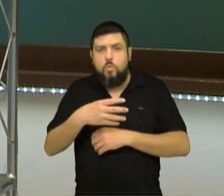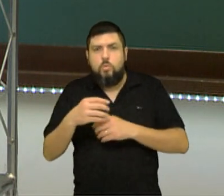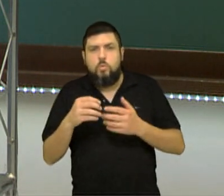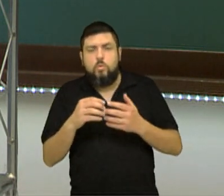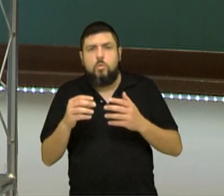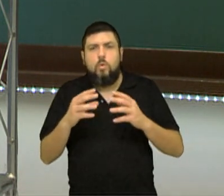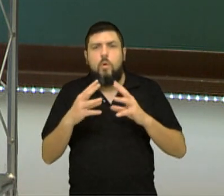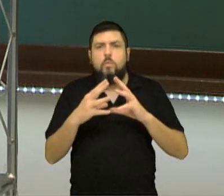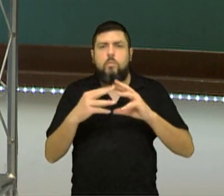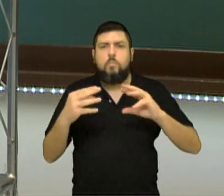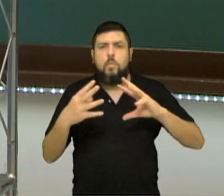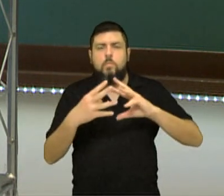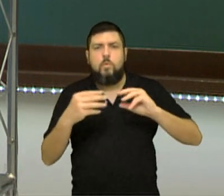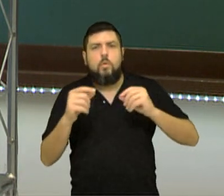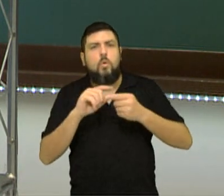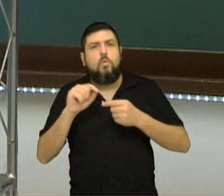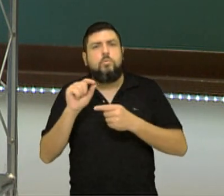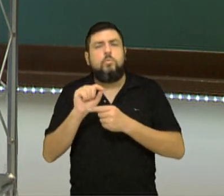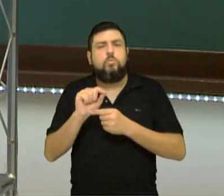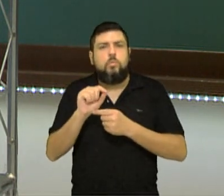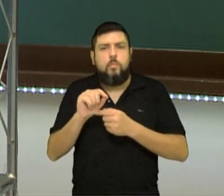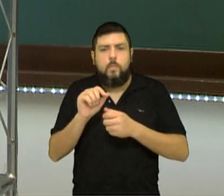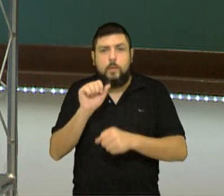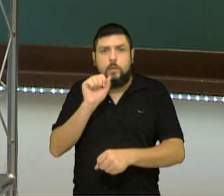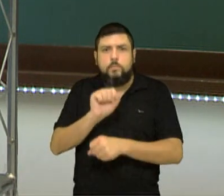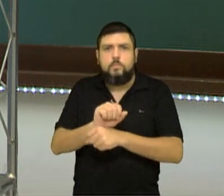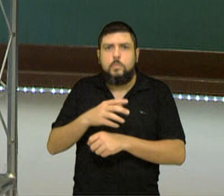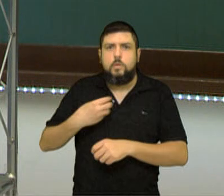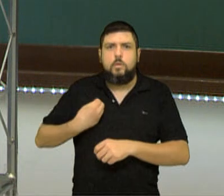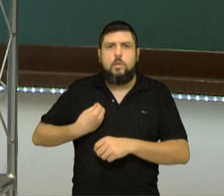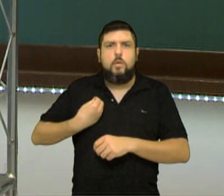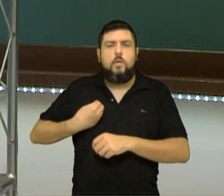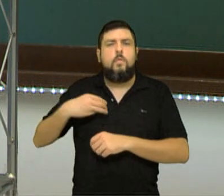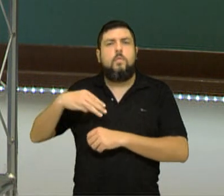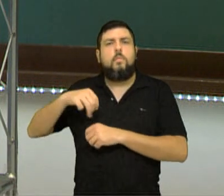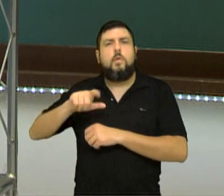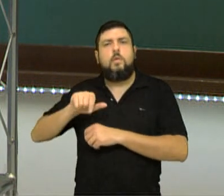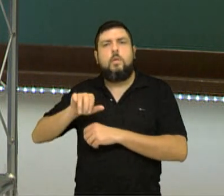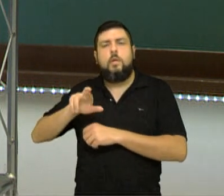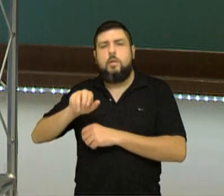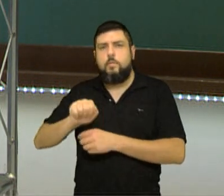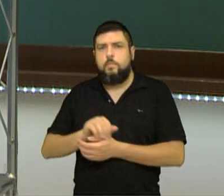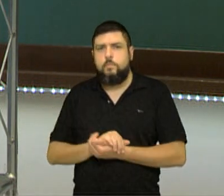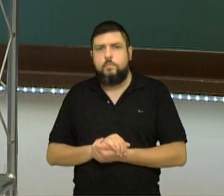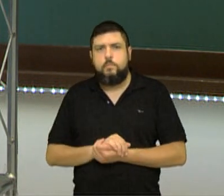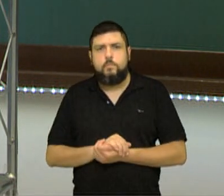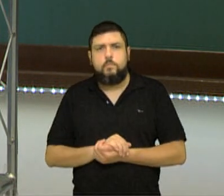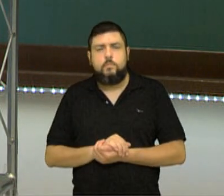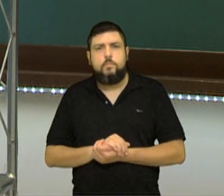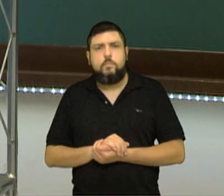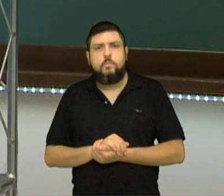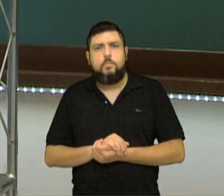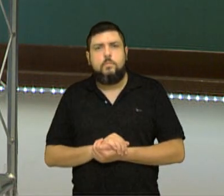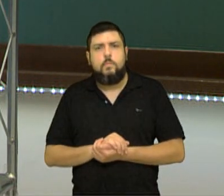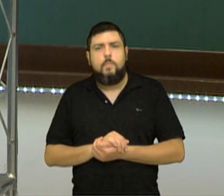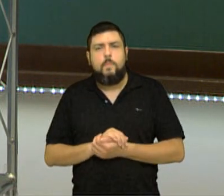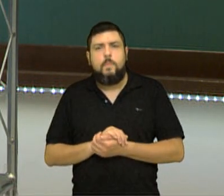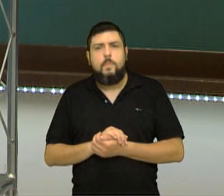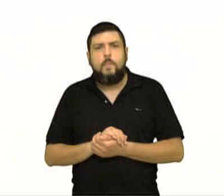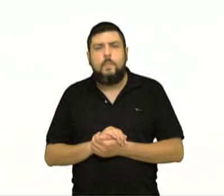uma matéria bem interessante aqui pelo QR Code, você consegue acessar, e diz o seguinte, né? A inibição da molécula